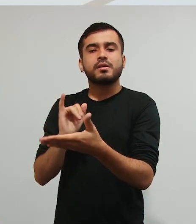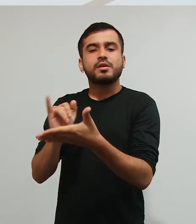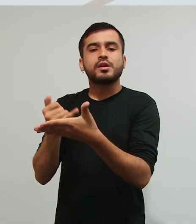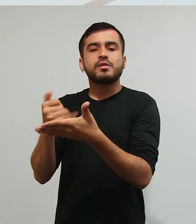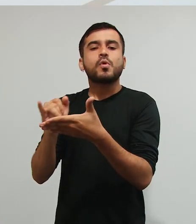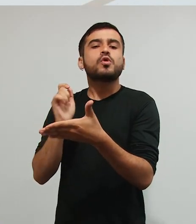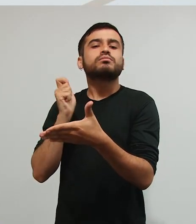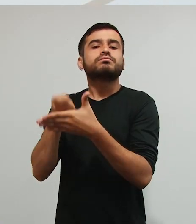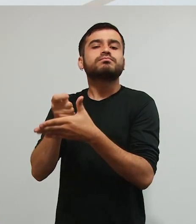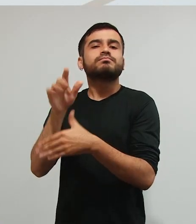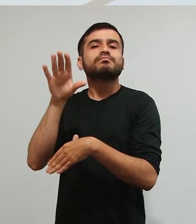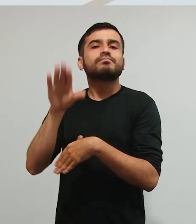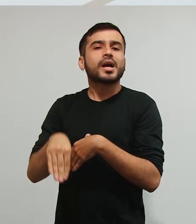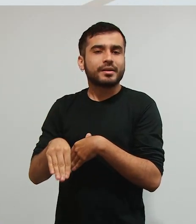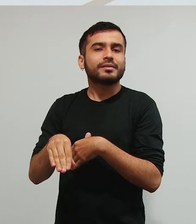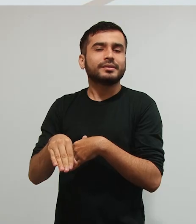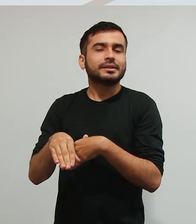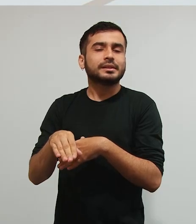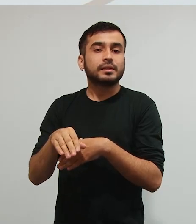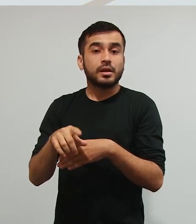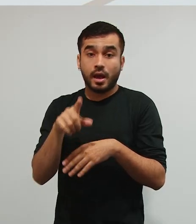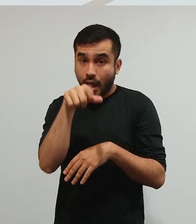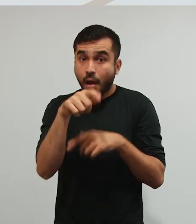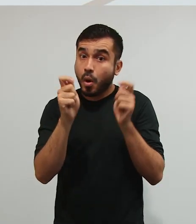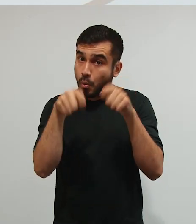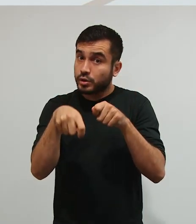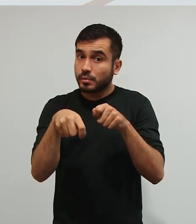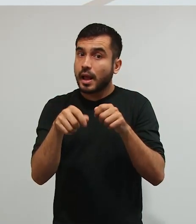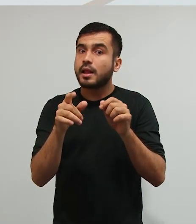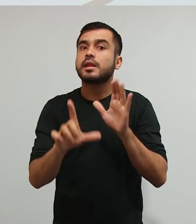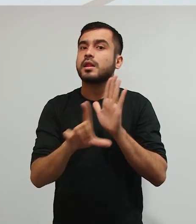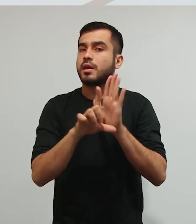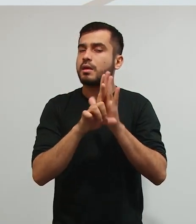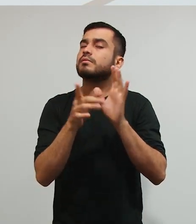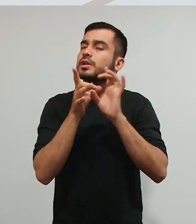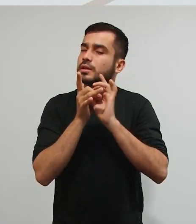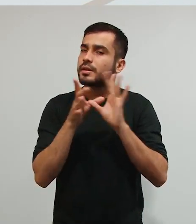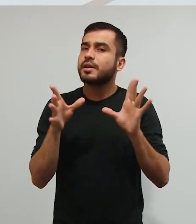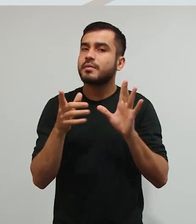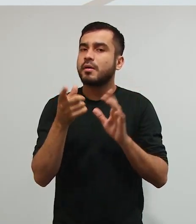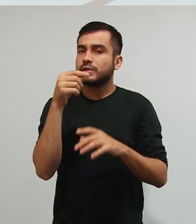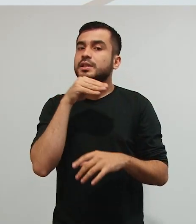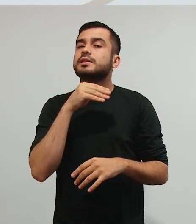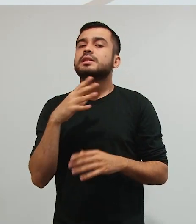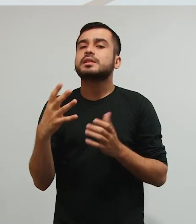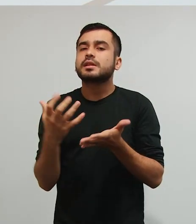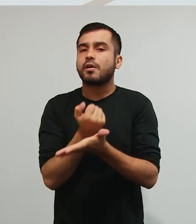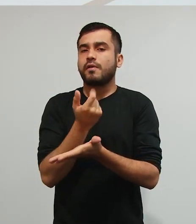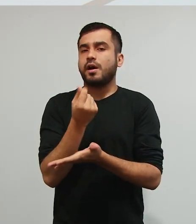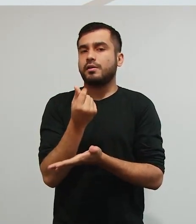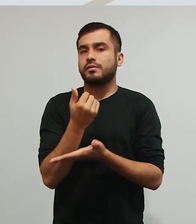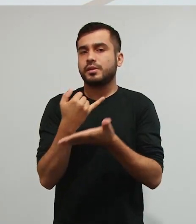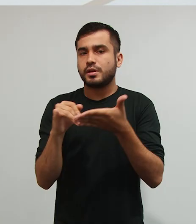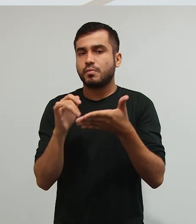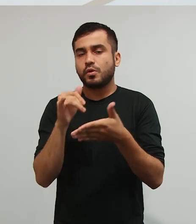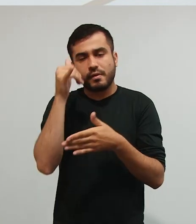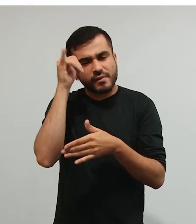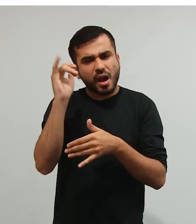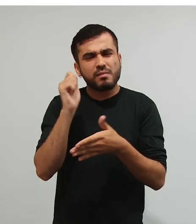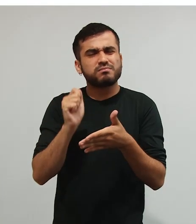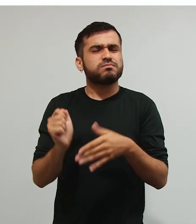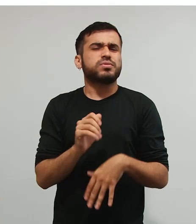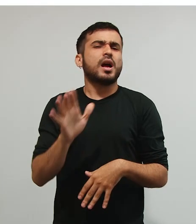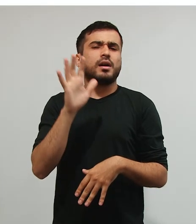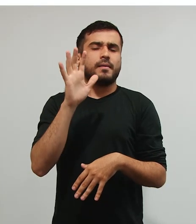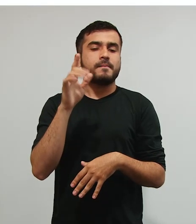você ficar ligado nessas possibilidades lícitas, é claro, de economizar a tributação, conforme ali